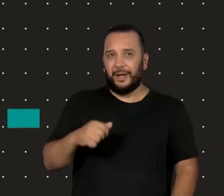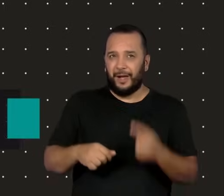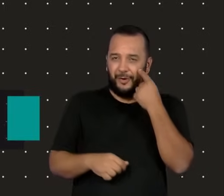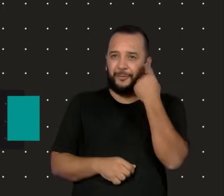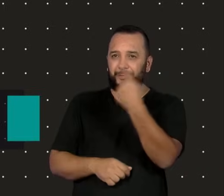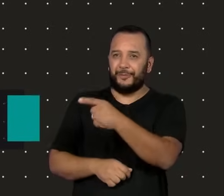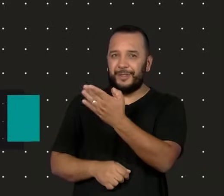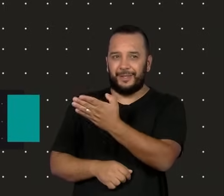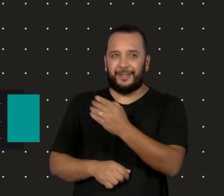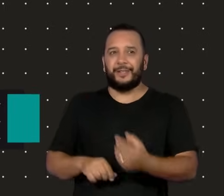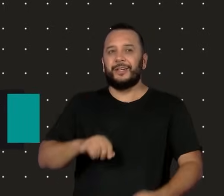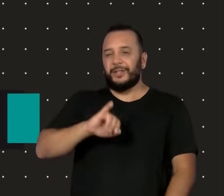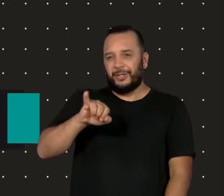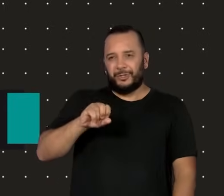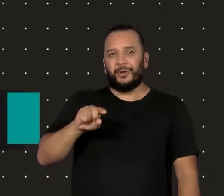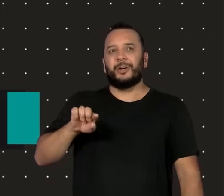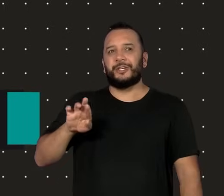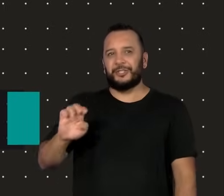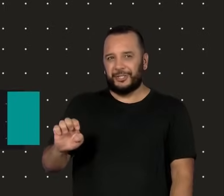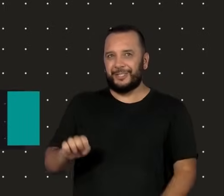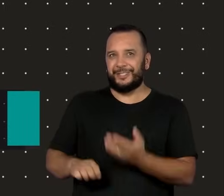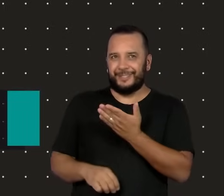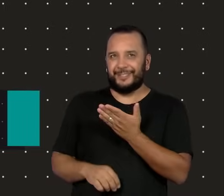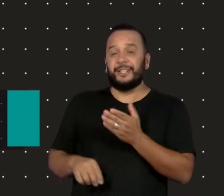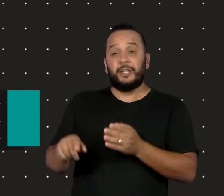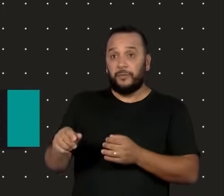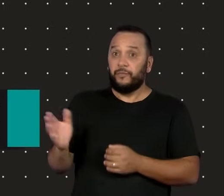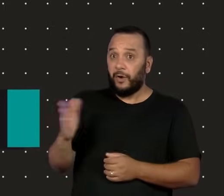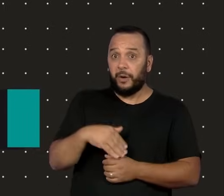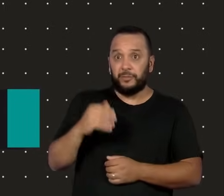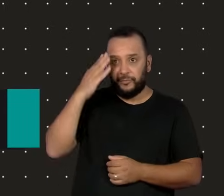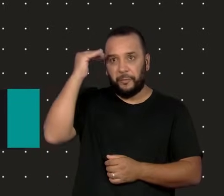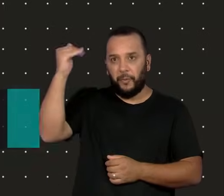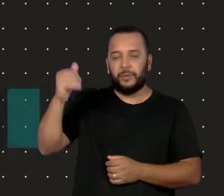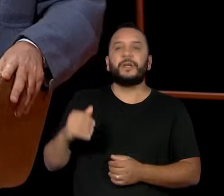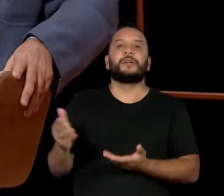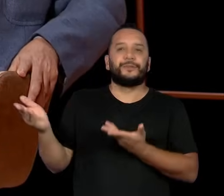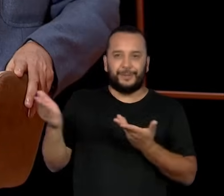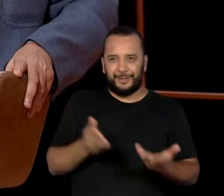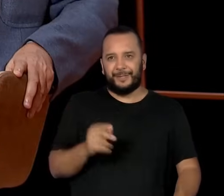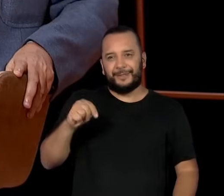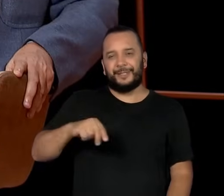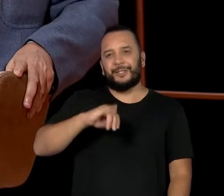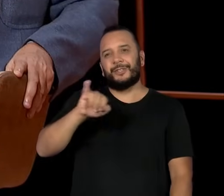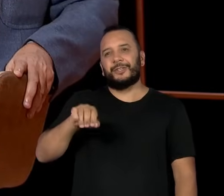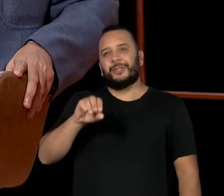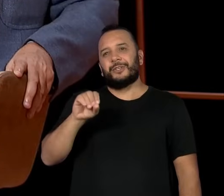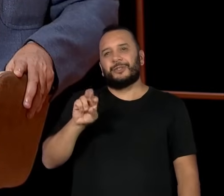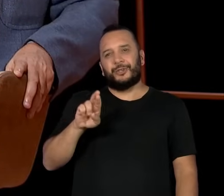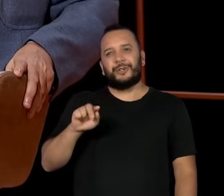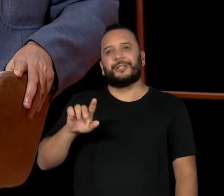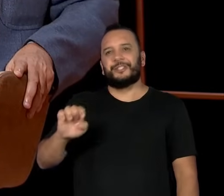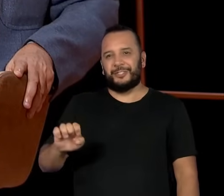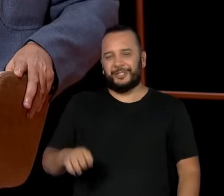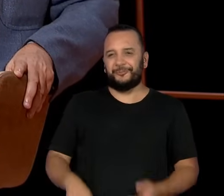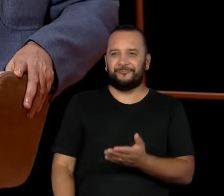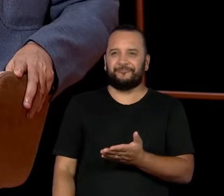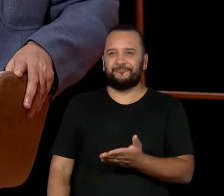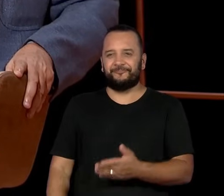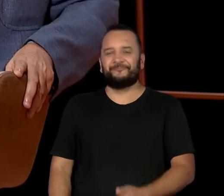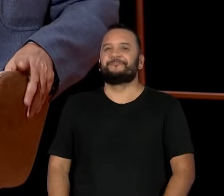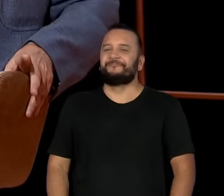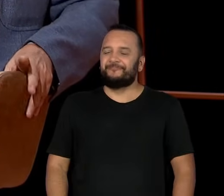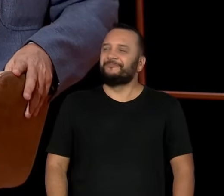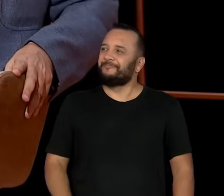ela falou, vamos levar, que vai ser sucesso, né? E trouxemos o Jorge, E realmente,